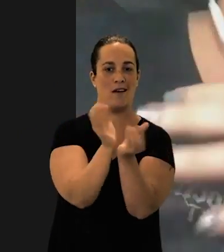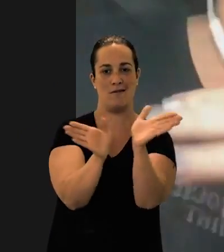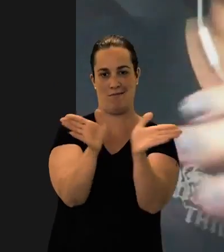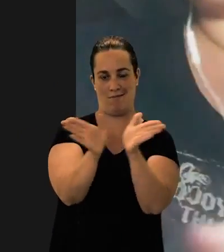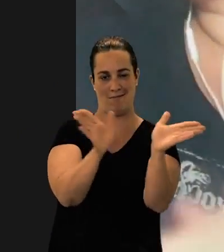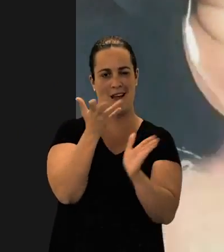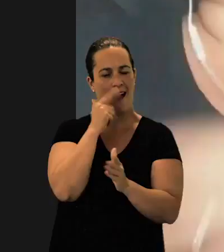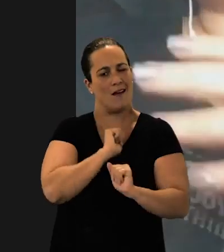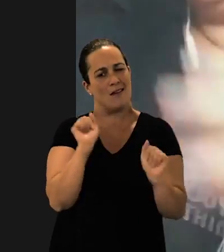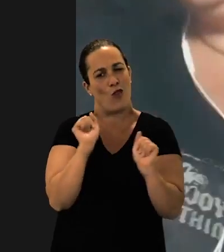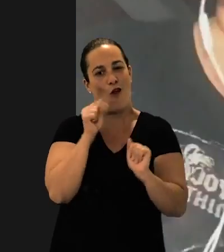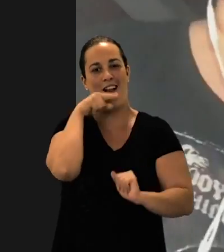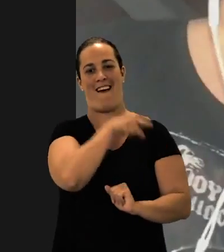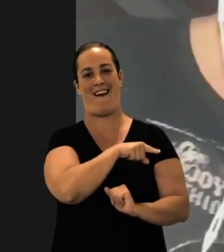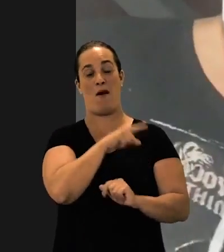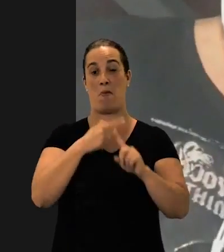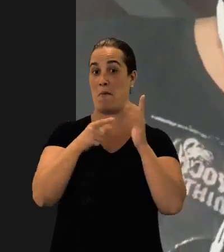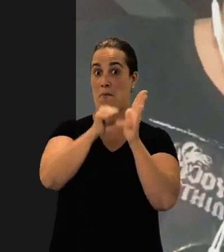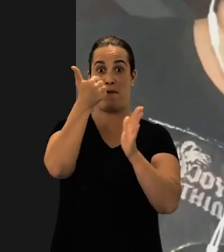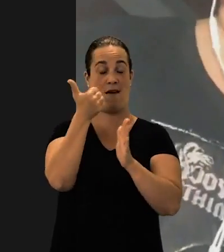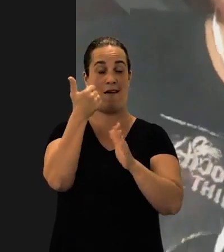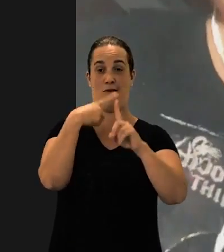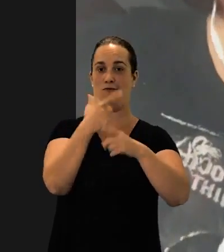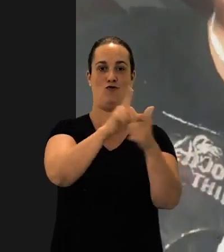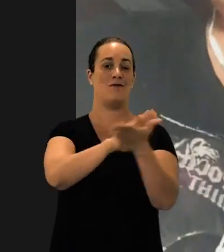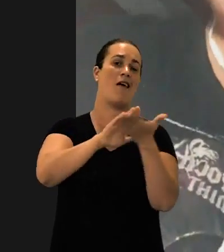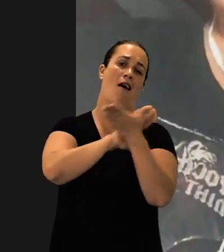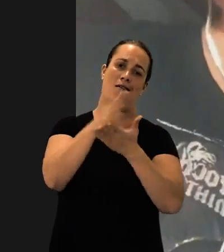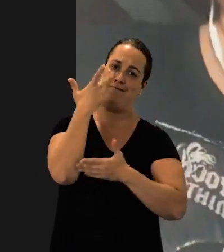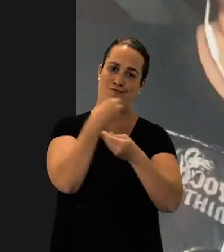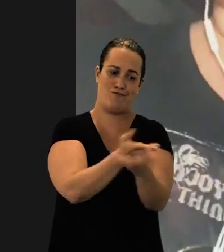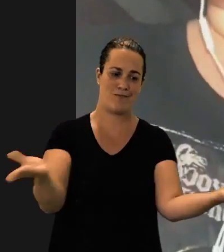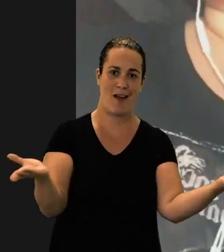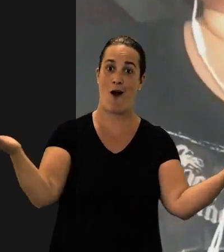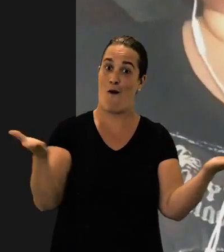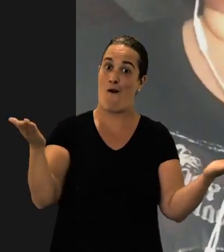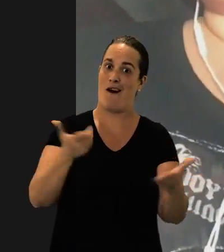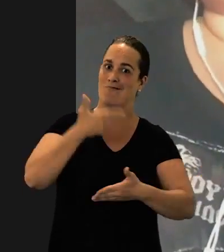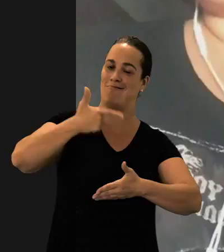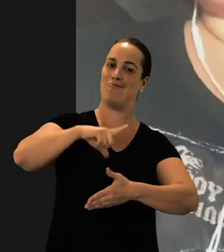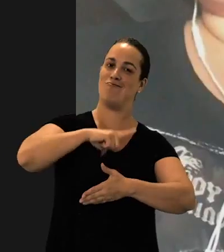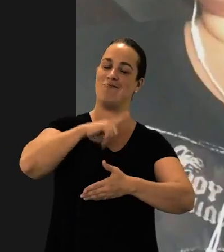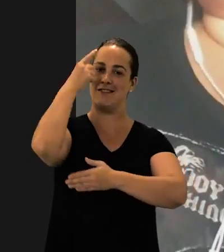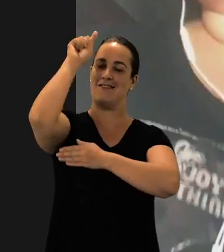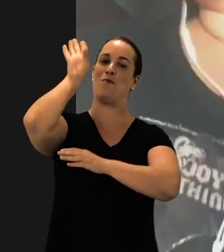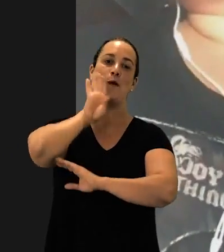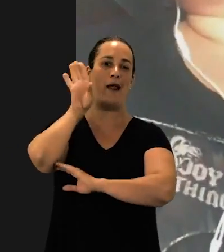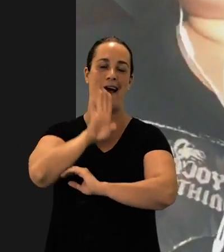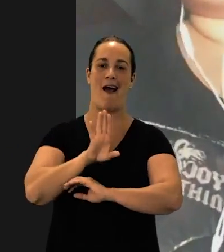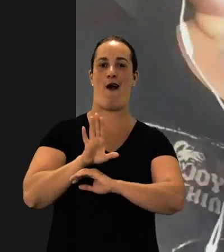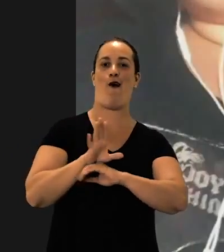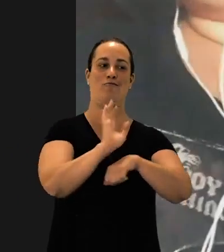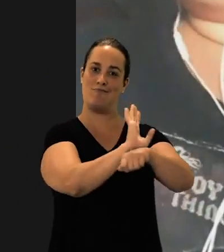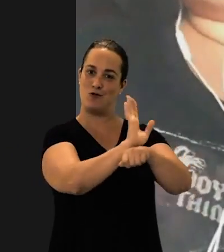foi um sucesso, as crianças adoraram, porque na primeira exibição a gente não tinha nada para as crianças e foi uma ideia muito legal que o Chico colocou,